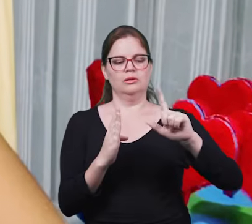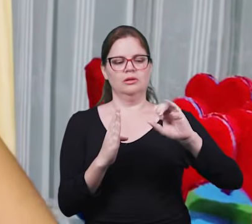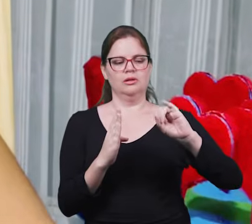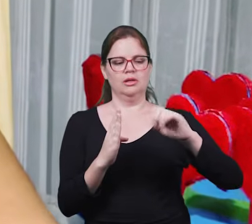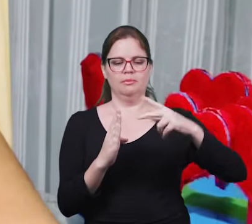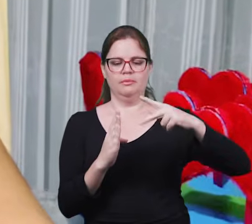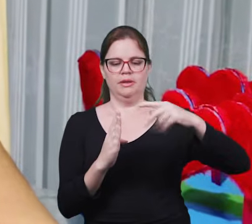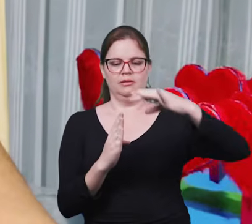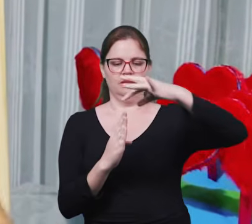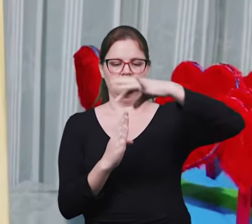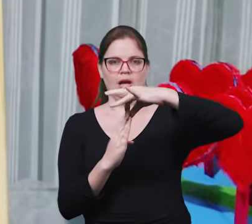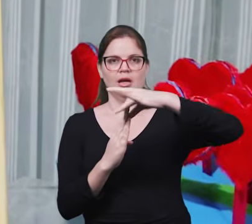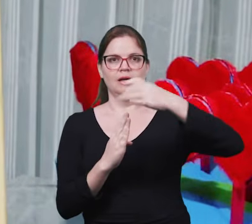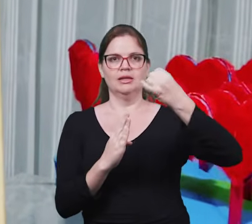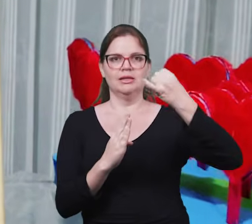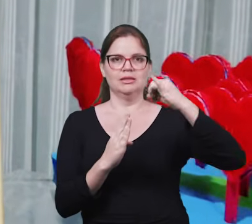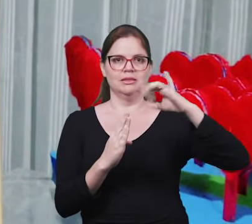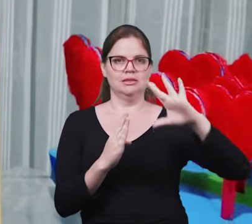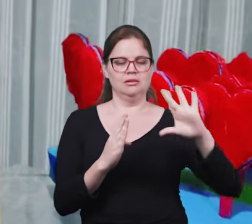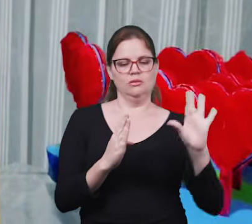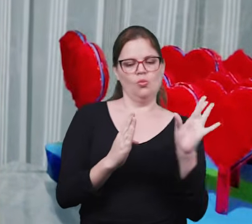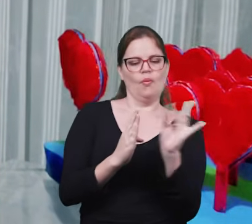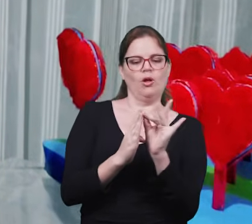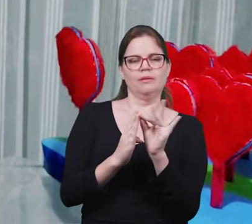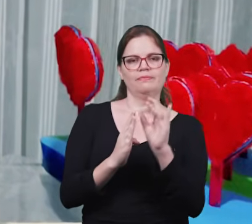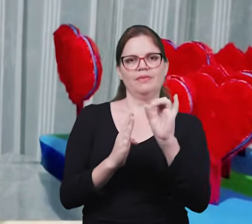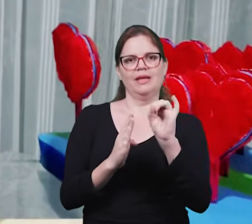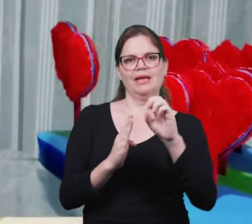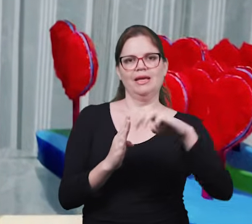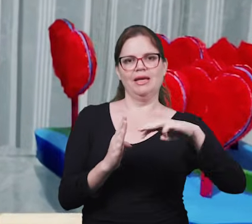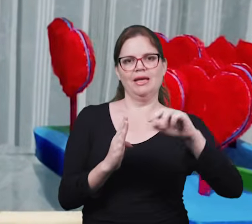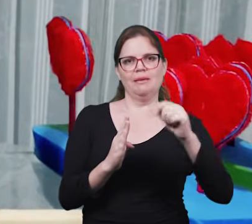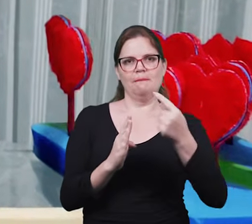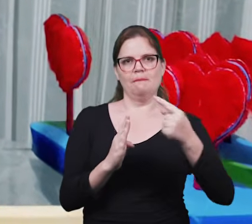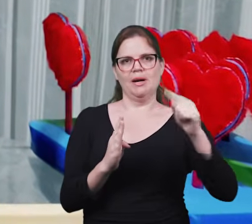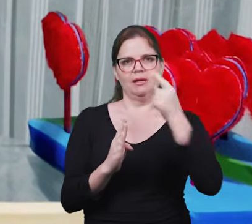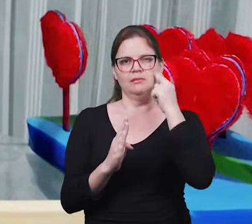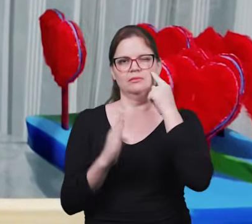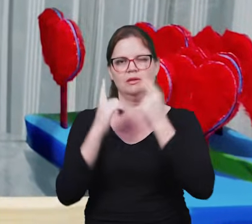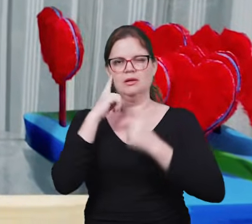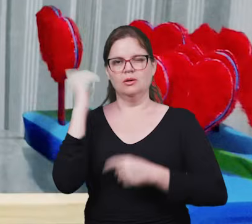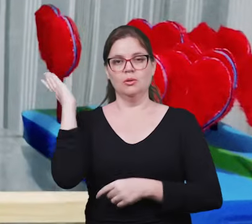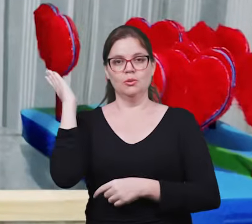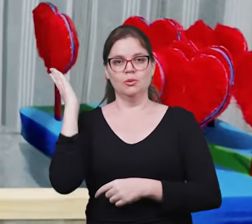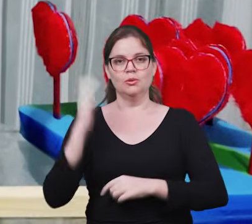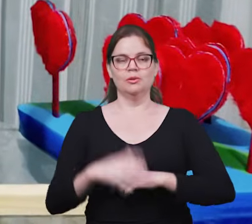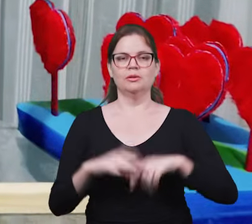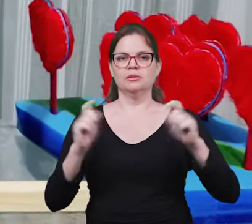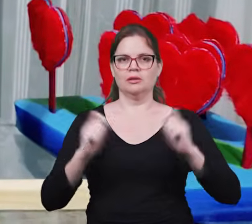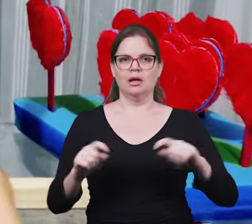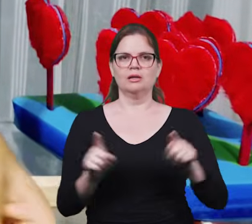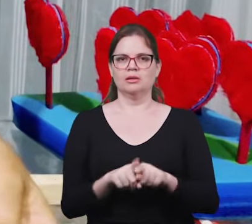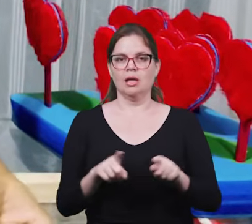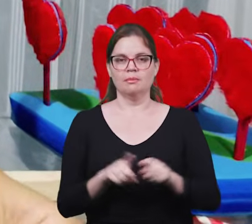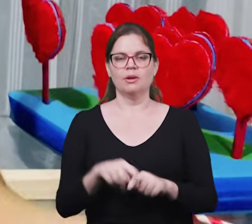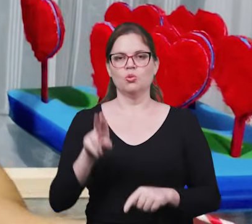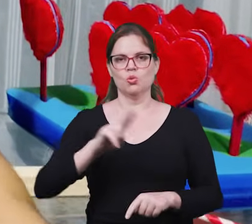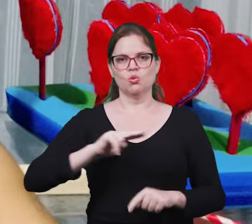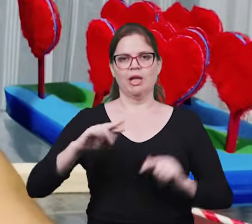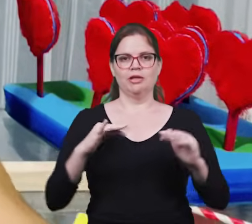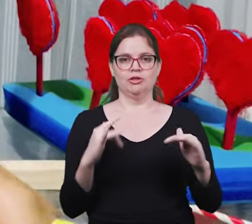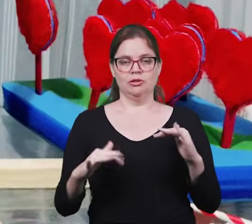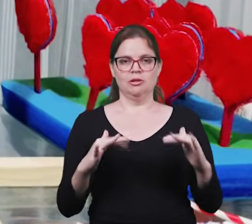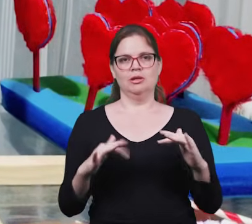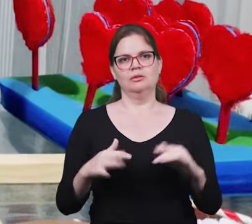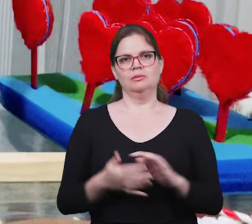aqui, como eu tenho o coraçãozinho com imã, olha, ele se fixa, então eu posso fazer alguma dinâmica com a criança também,